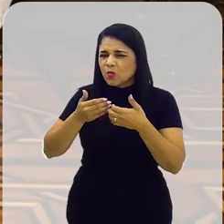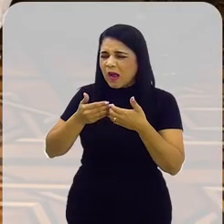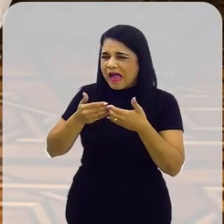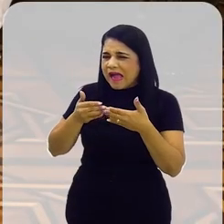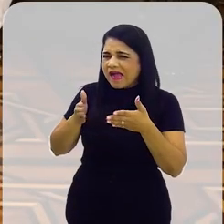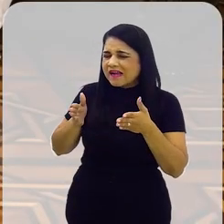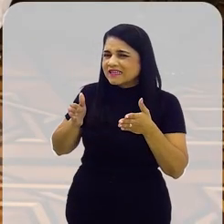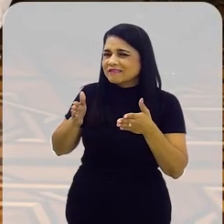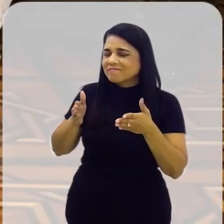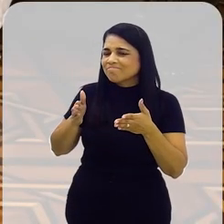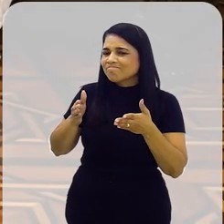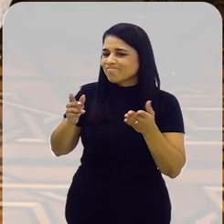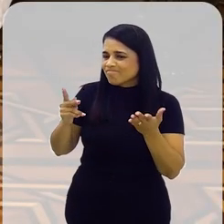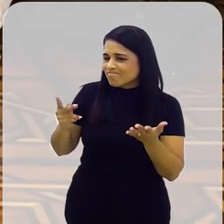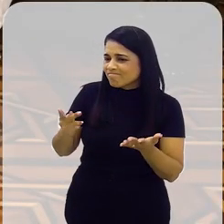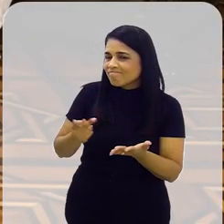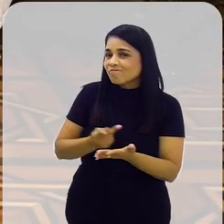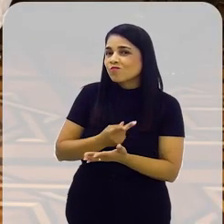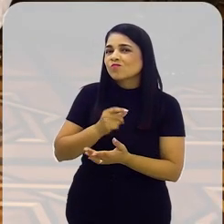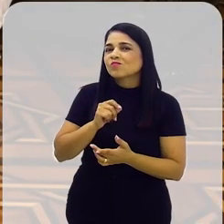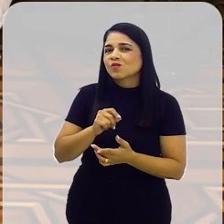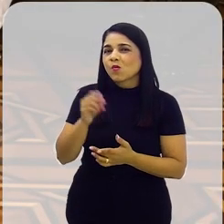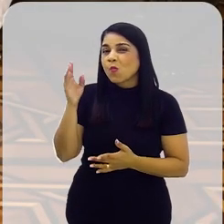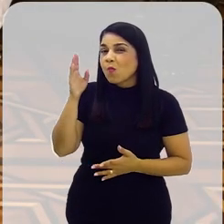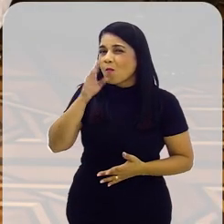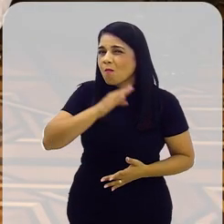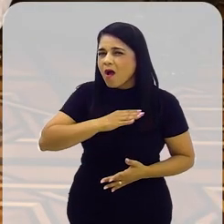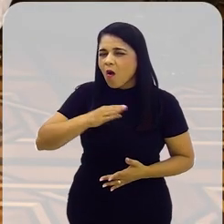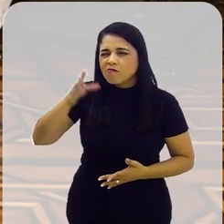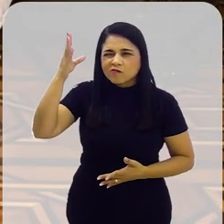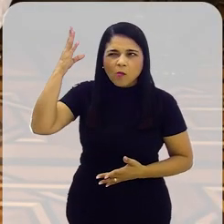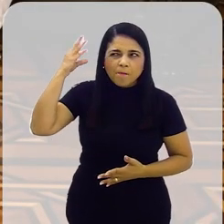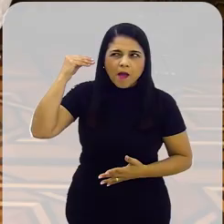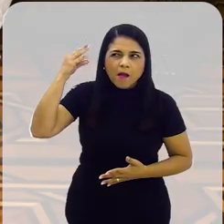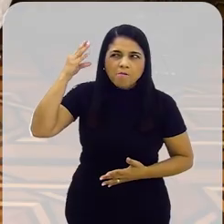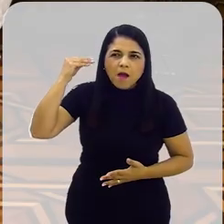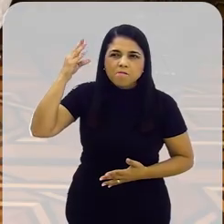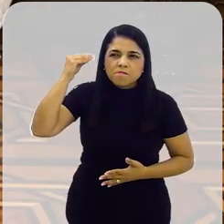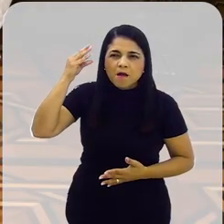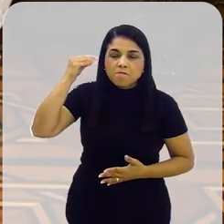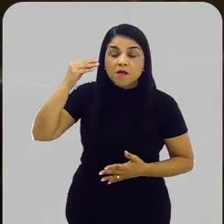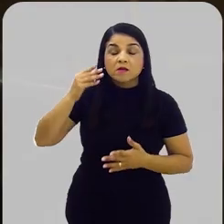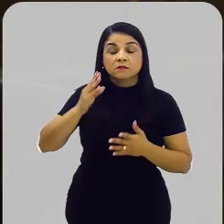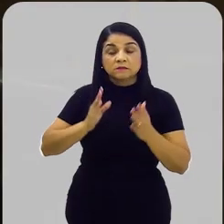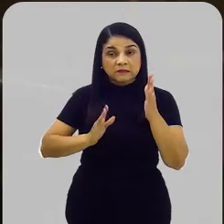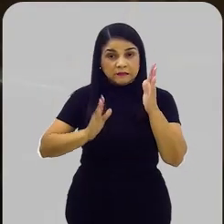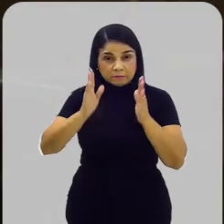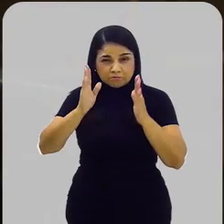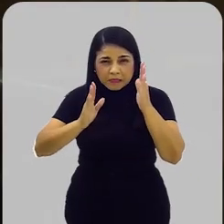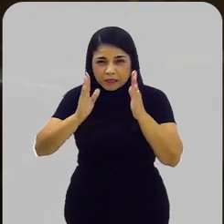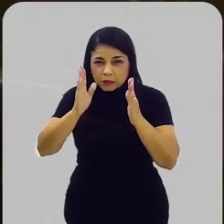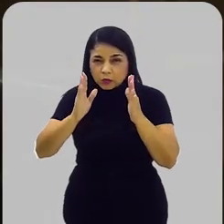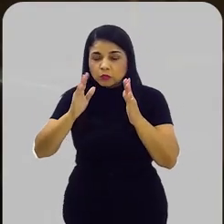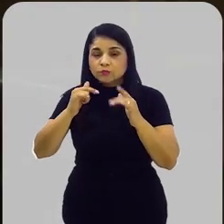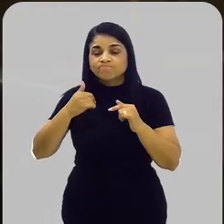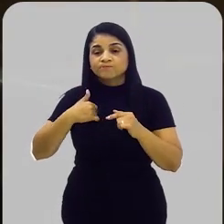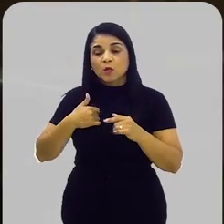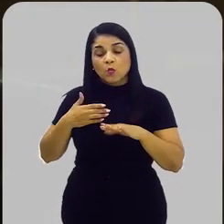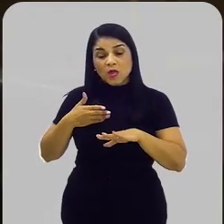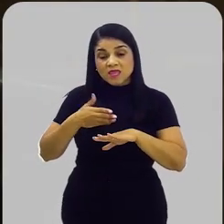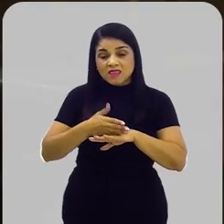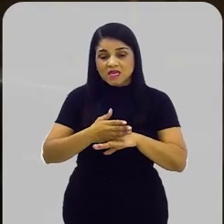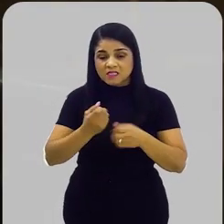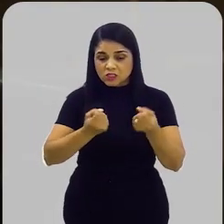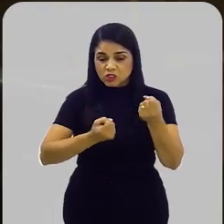isso acontecesse. Exato, eu acredito. E aí aconteceu isso. E aí, mas nesse mesmo momento, eu entrei